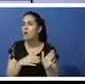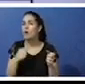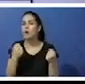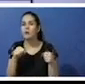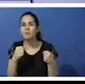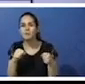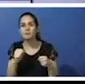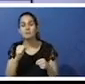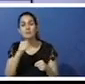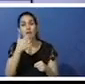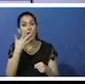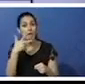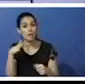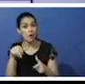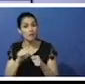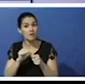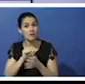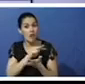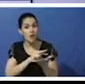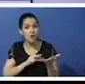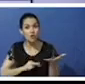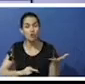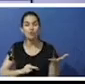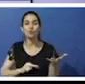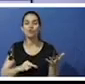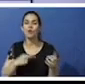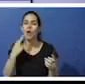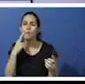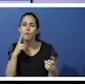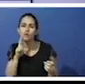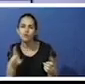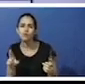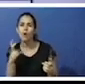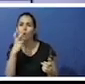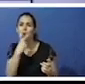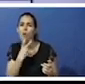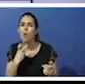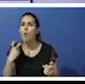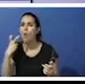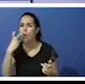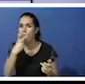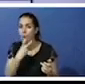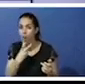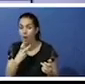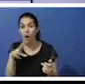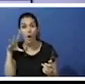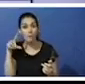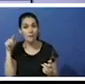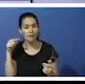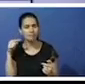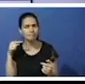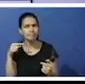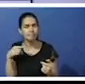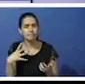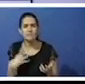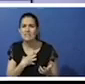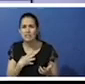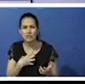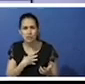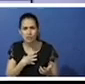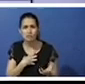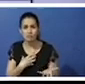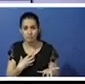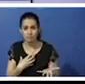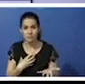as crianças para fazer a leitura, para repetir, para se ouvir, tá? Então, ela vai fazer sentido para